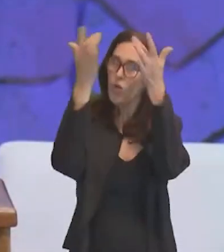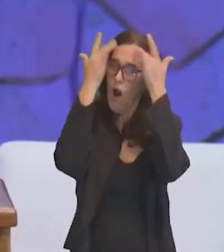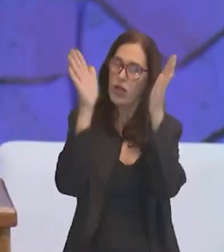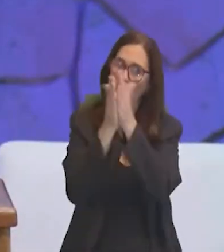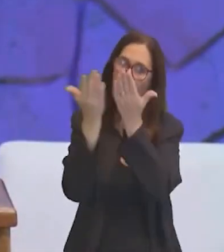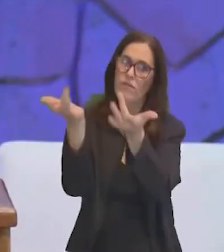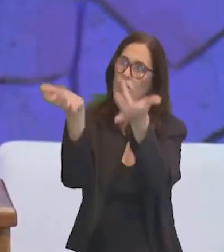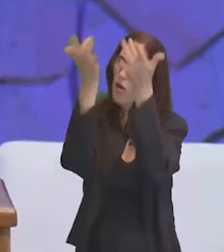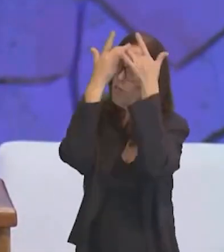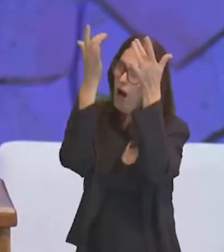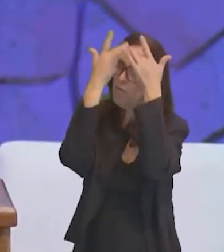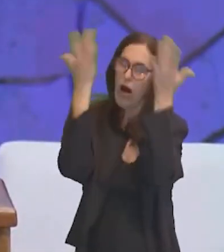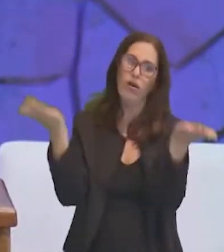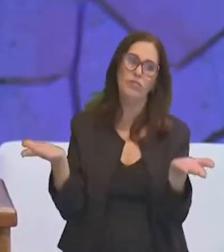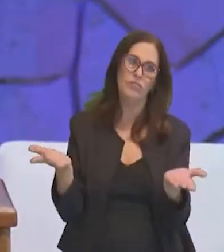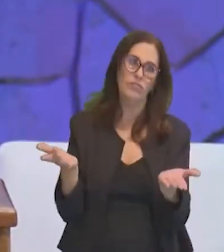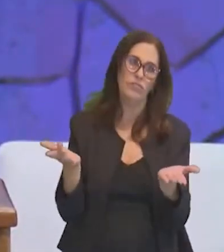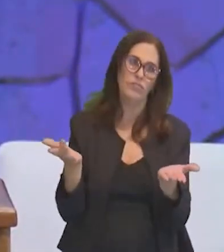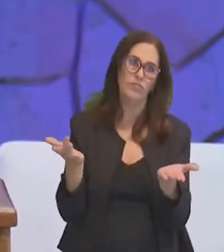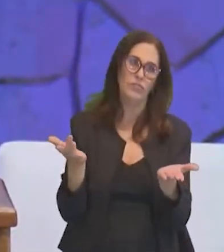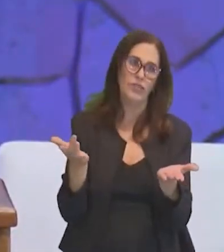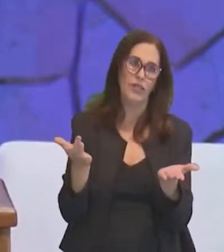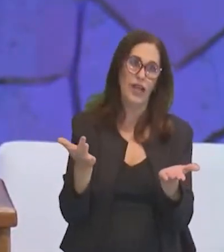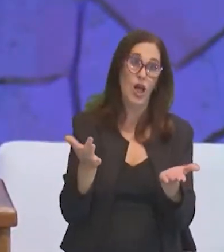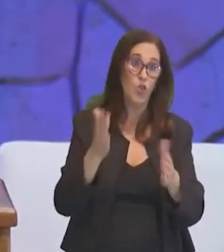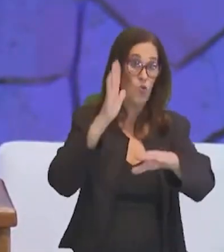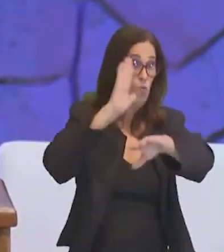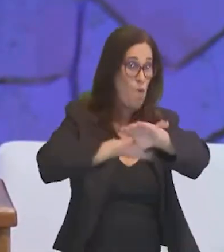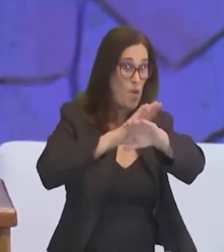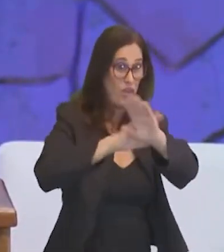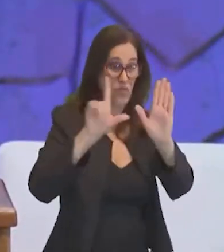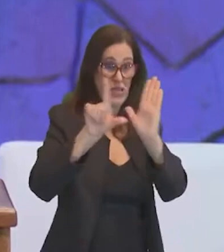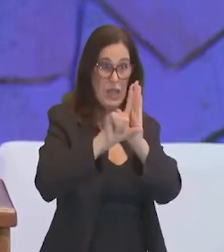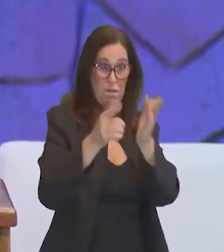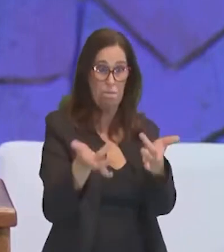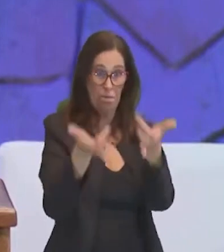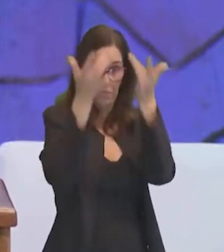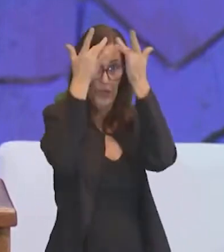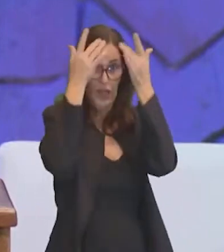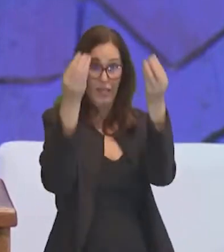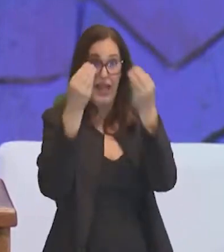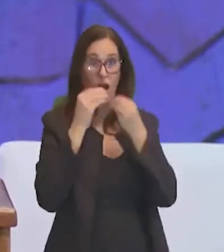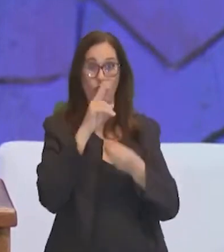mais. Porque quando você guarda o mandamento, isso fortifica.